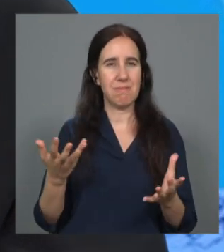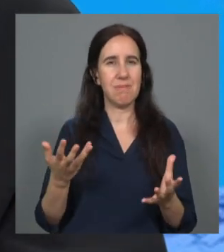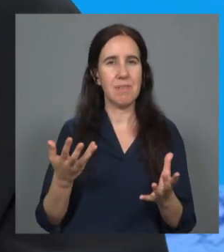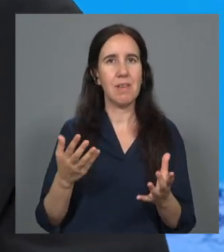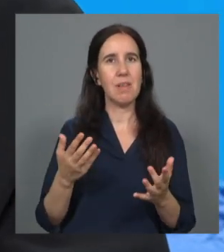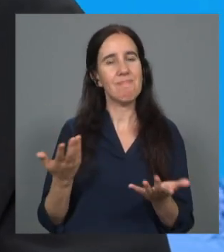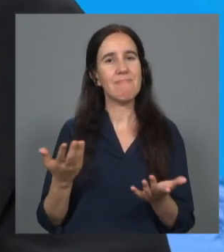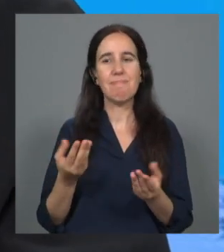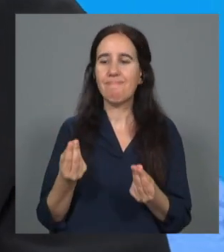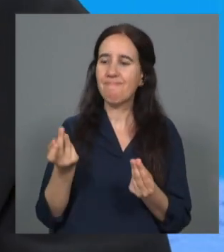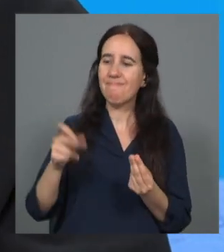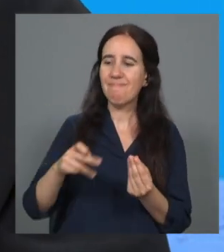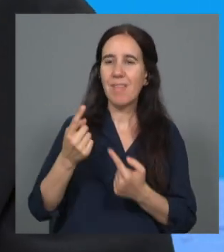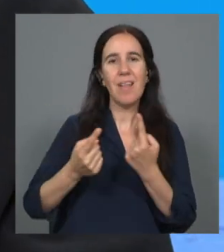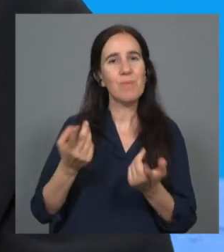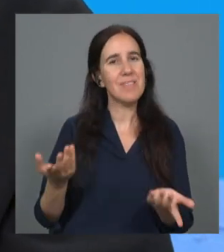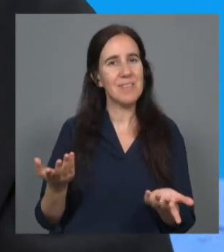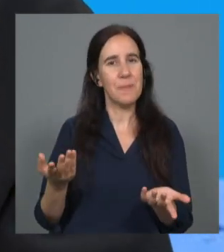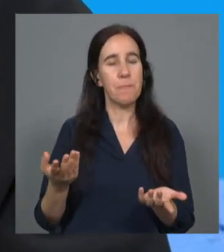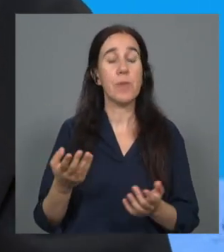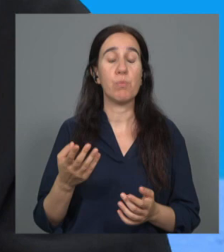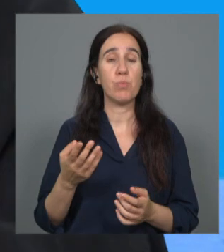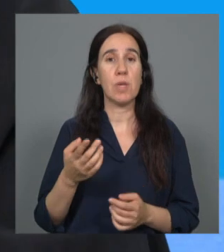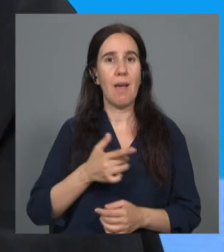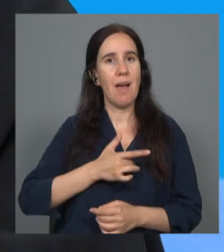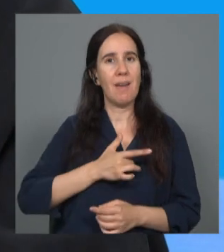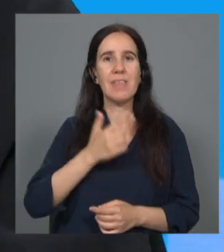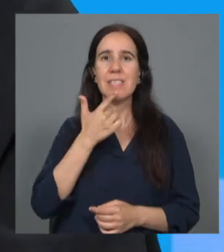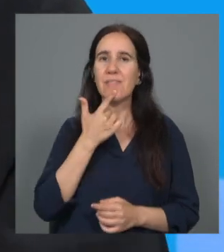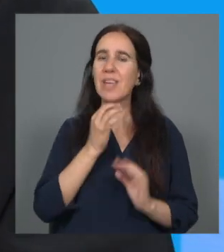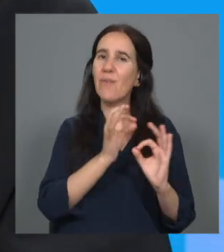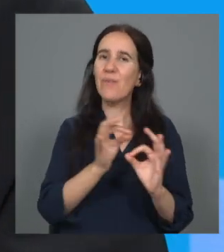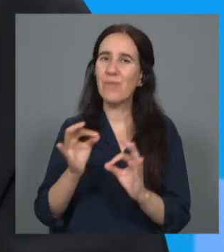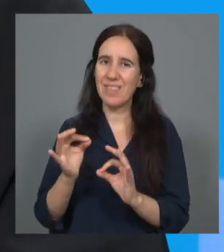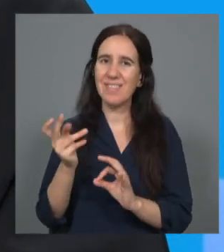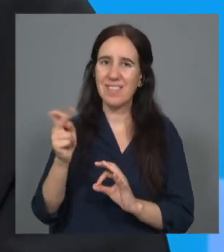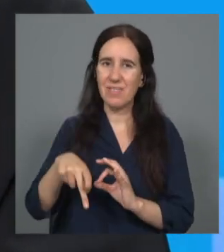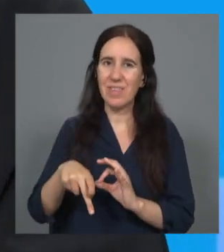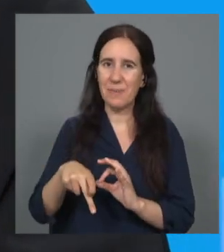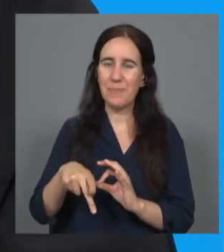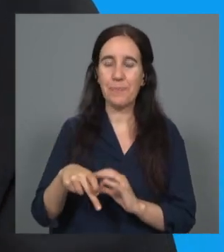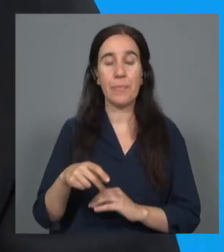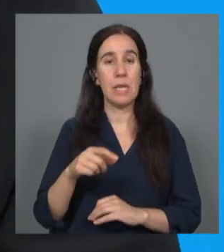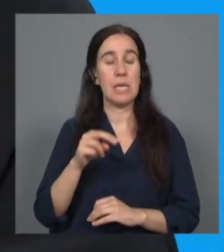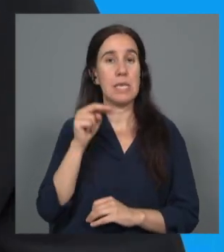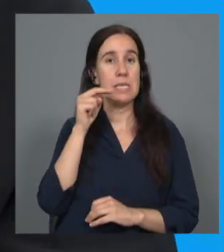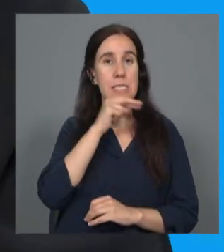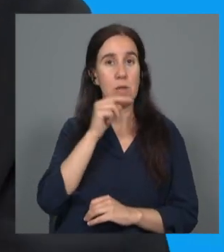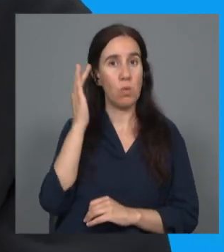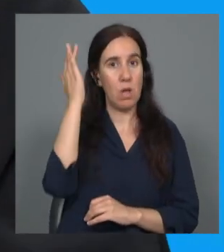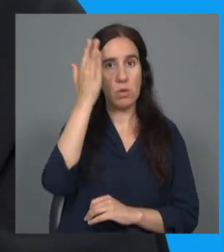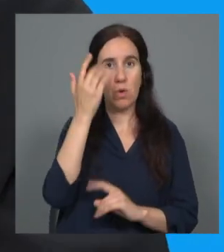servir para qualquer coisa. Porque amar significa servir. E Santo António